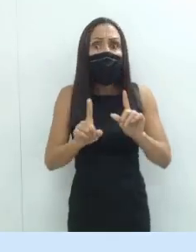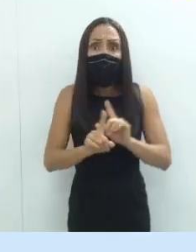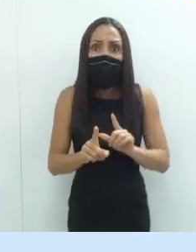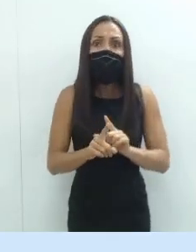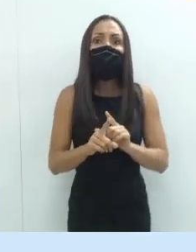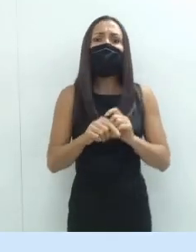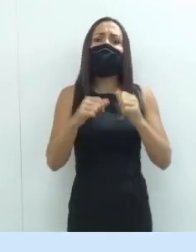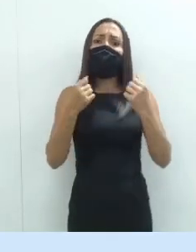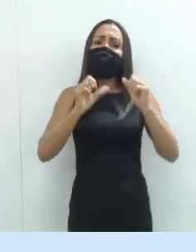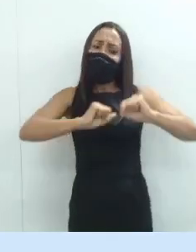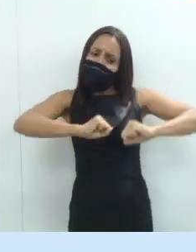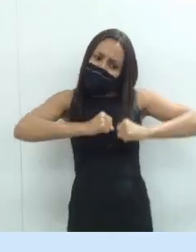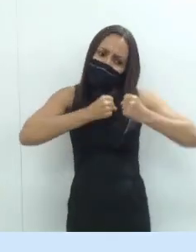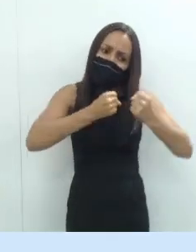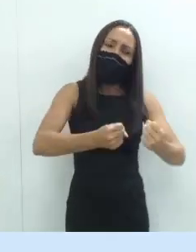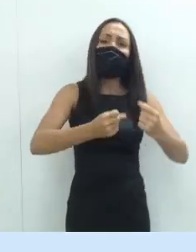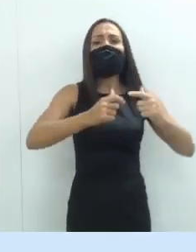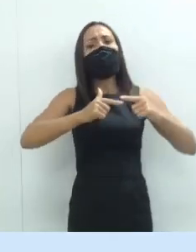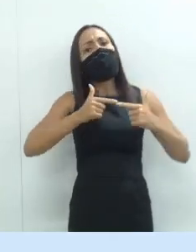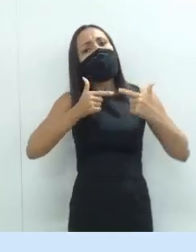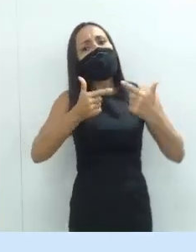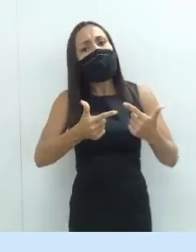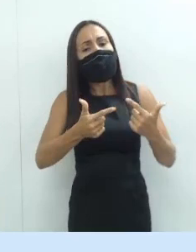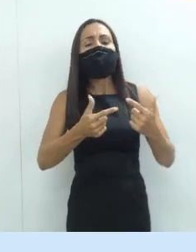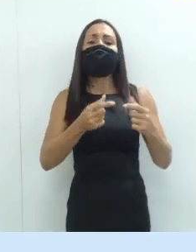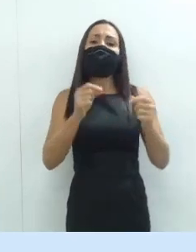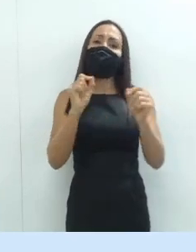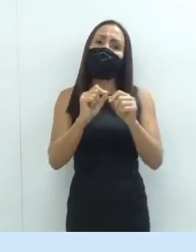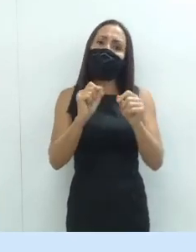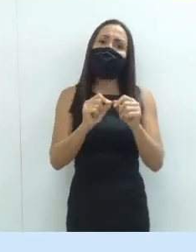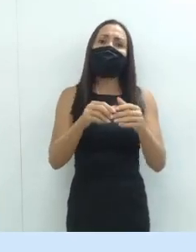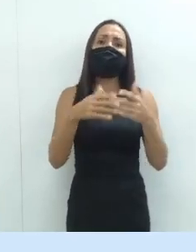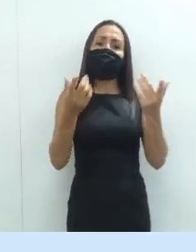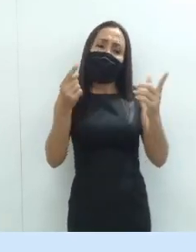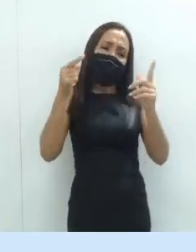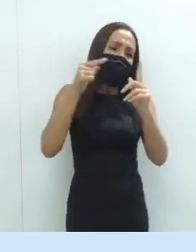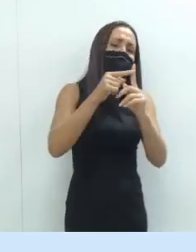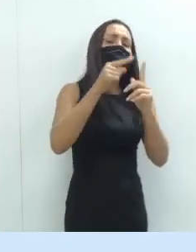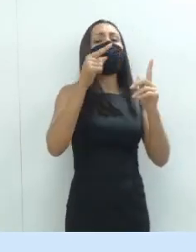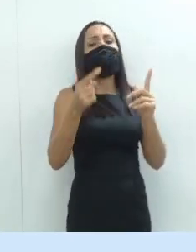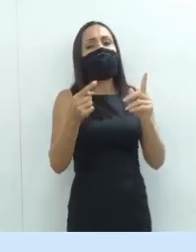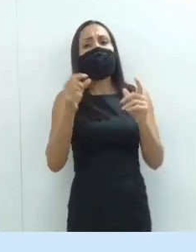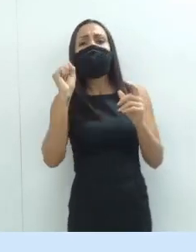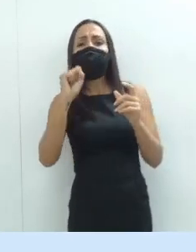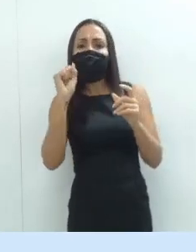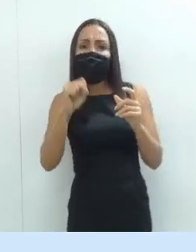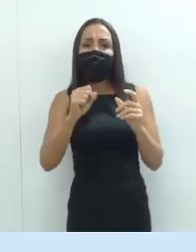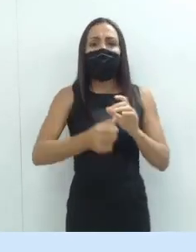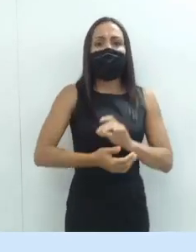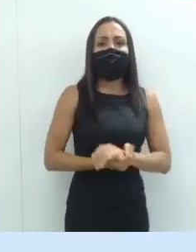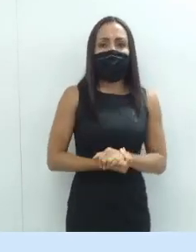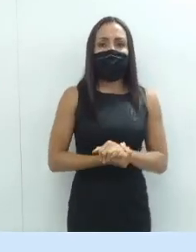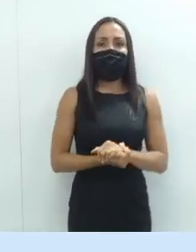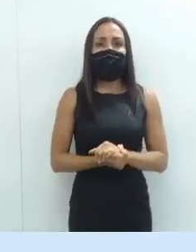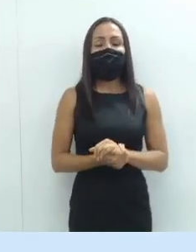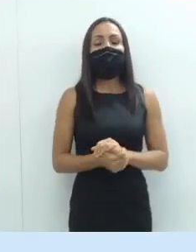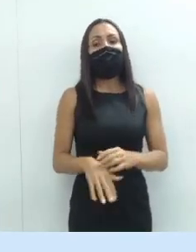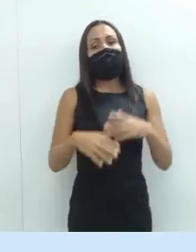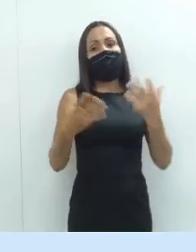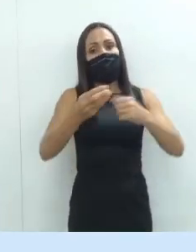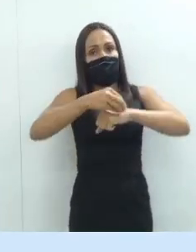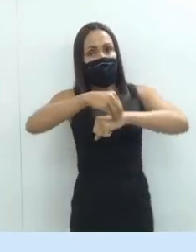errado, a gente não consegue atingir essa nossa finalidade, esse nosso sonho. Então, deixo aqui